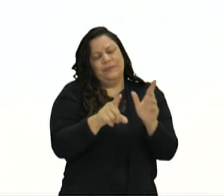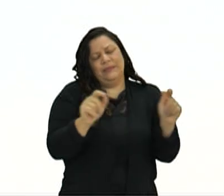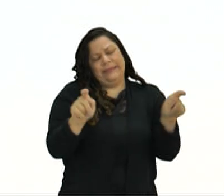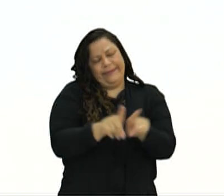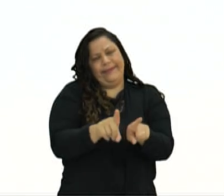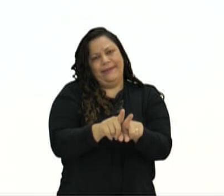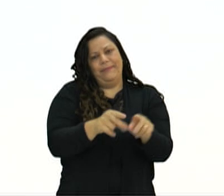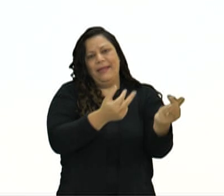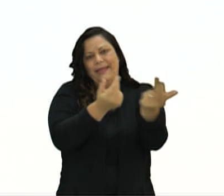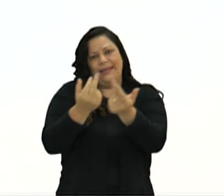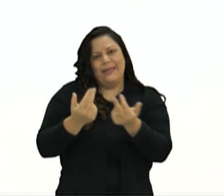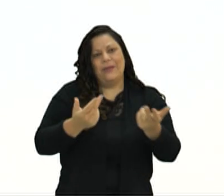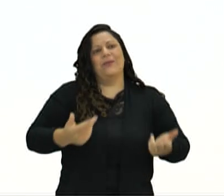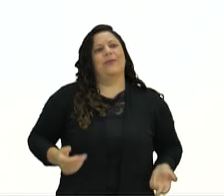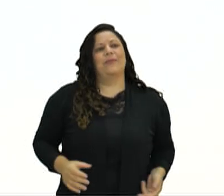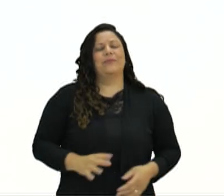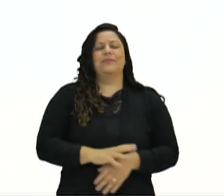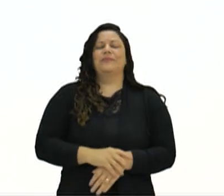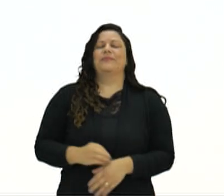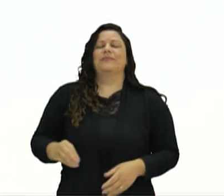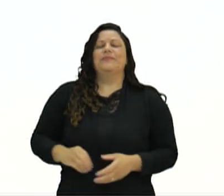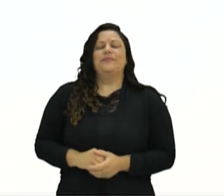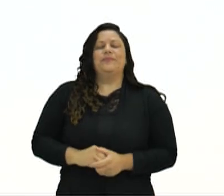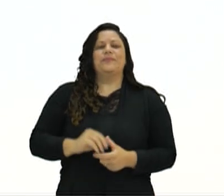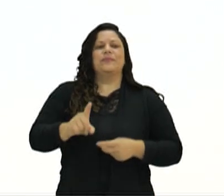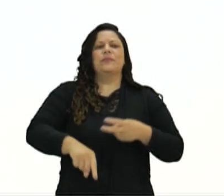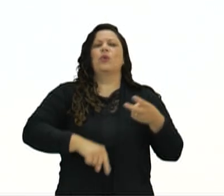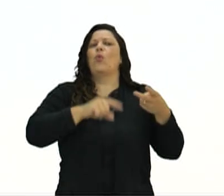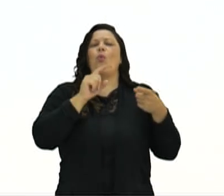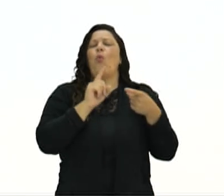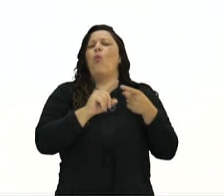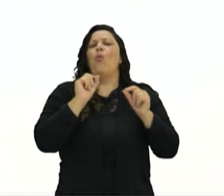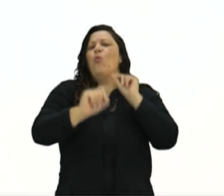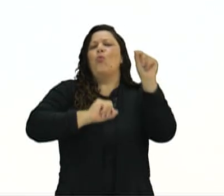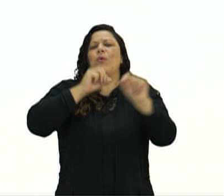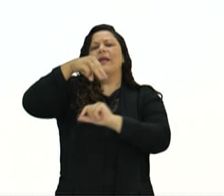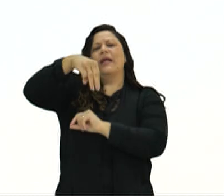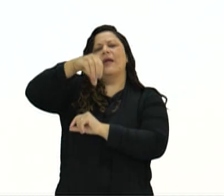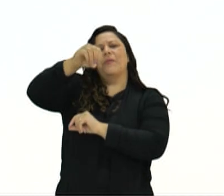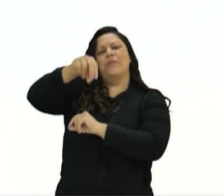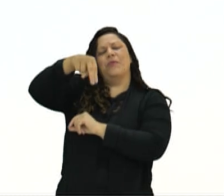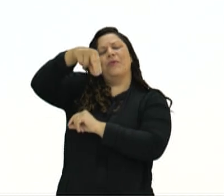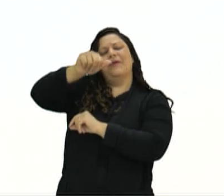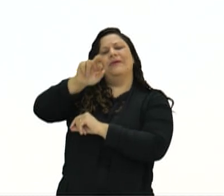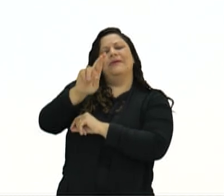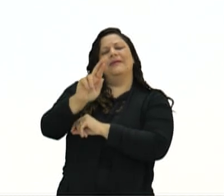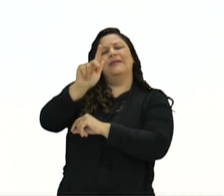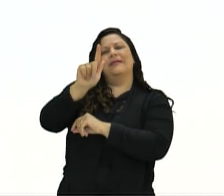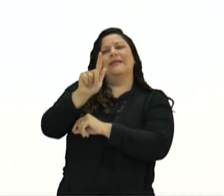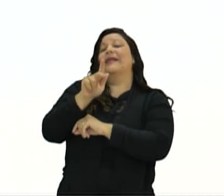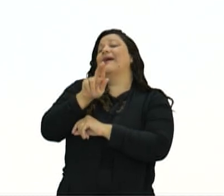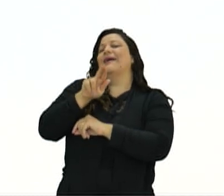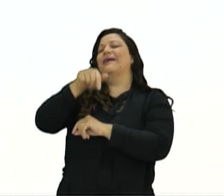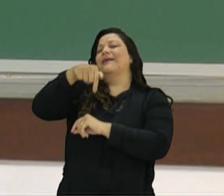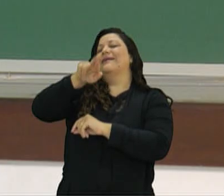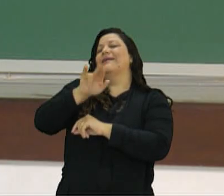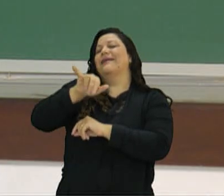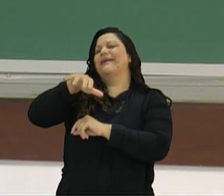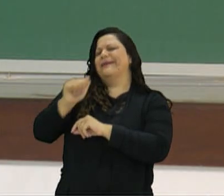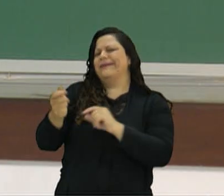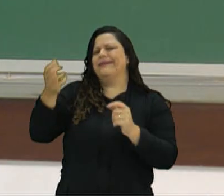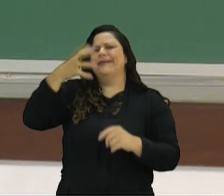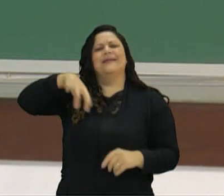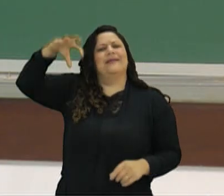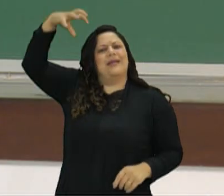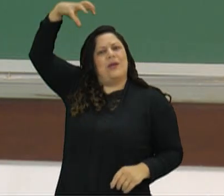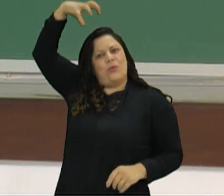mesmos propõem. A monarquia, o que é a monarquia? Tem uma coroinha ali do lado e não é à toa, tá? A